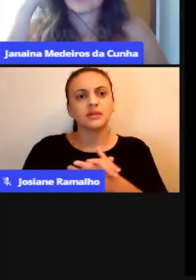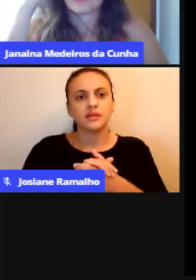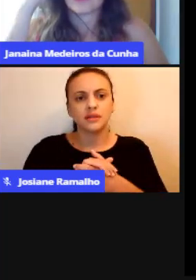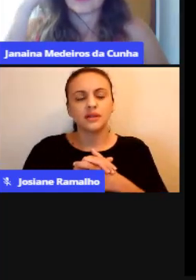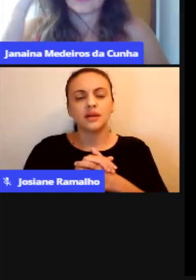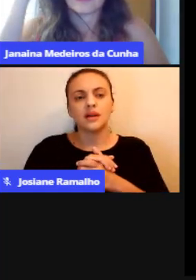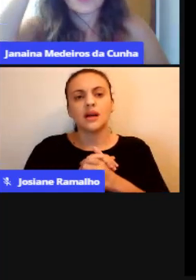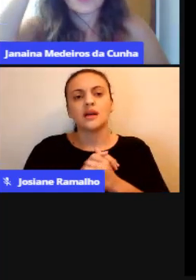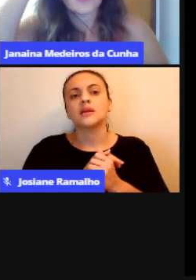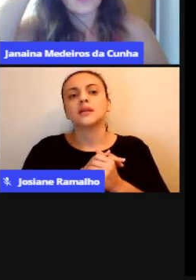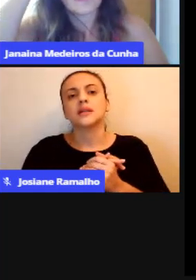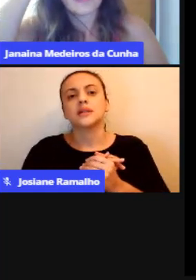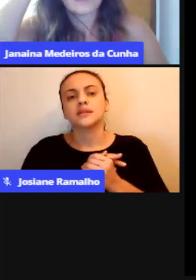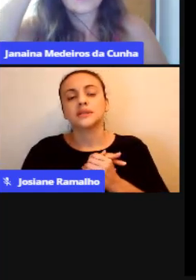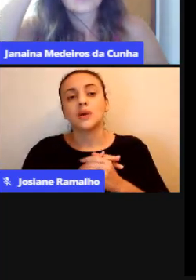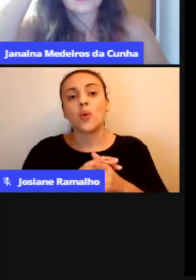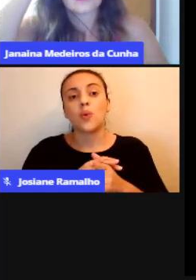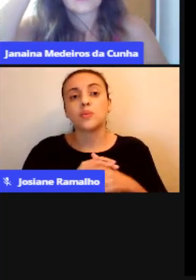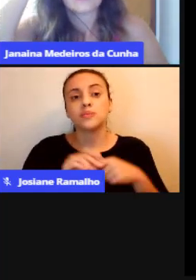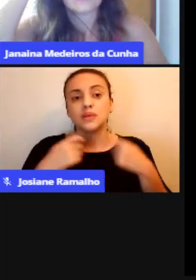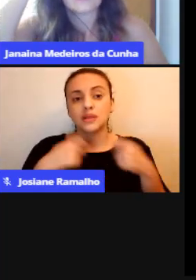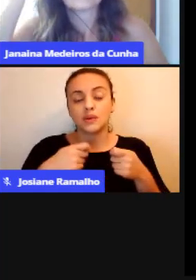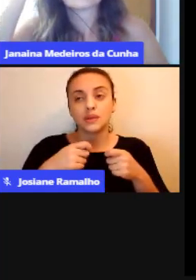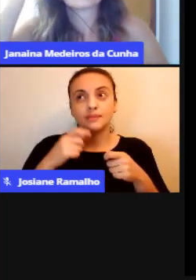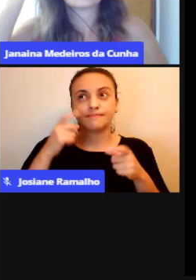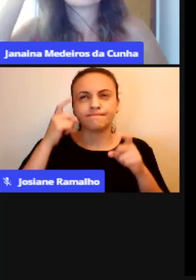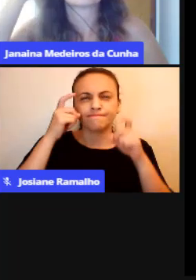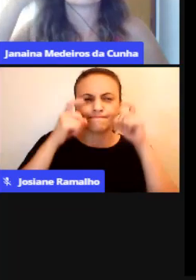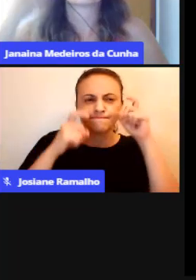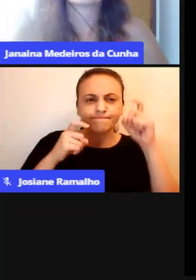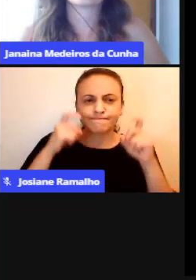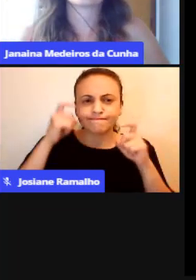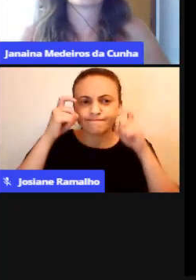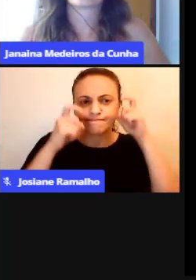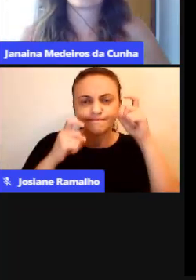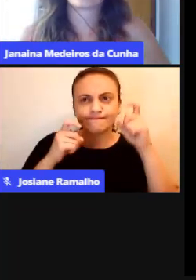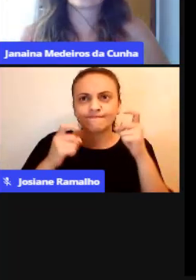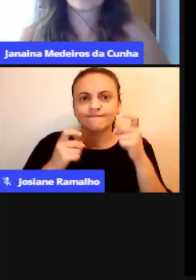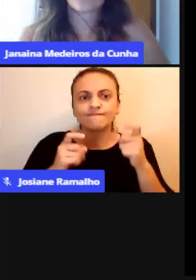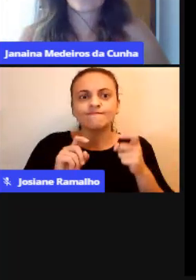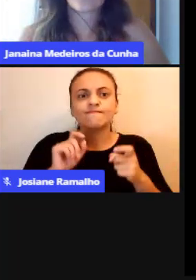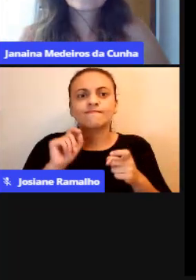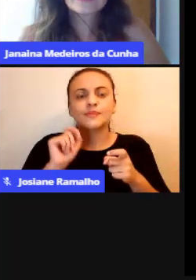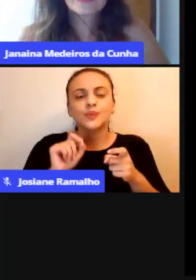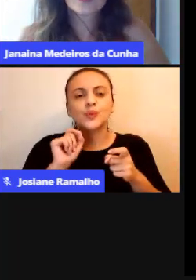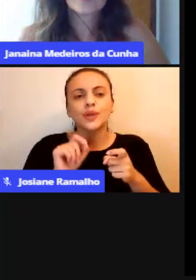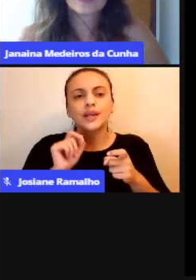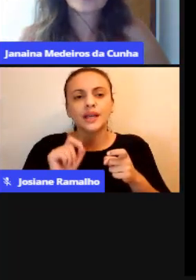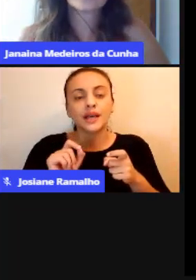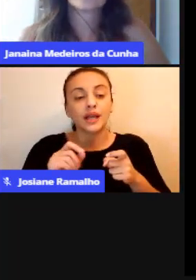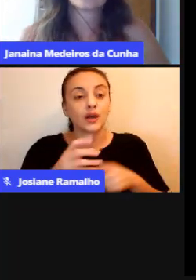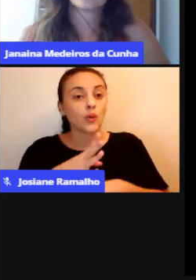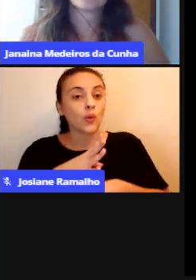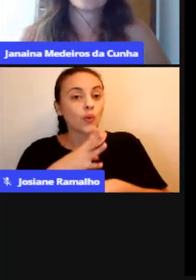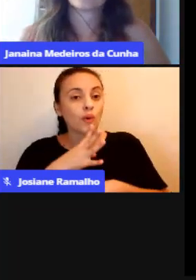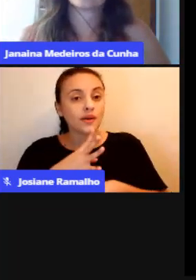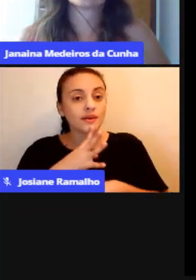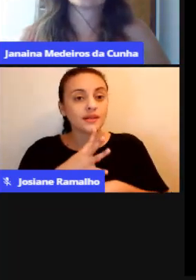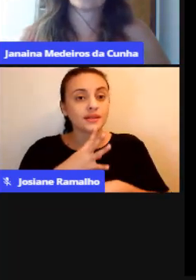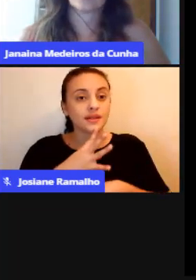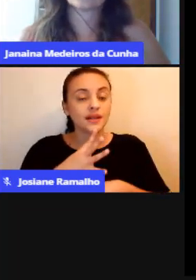realmente nos preocuparmos em relação a conhecer realmente